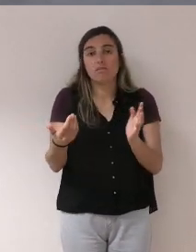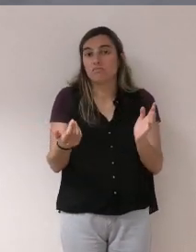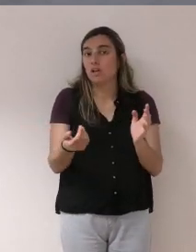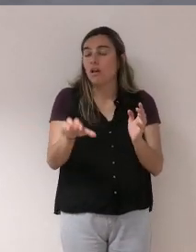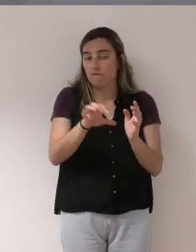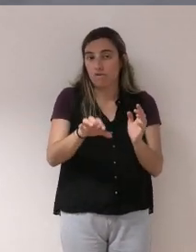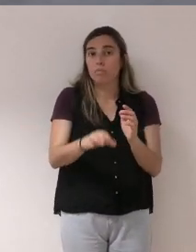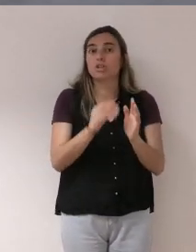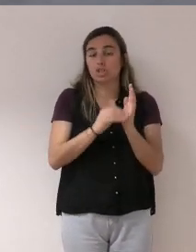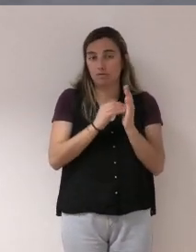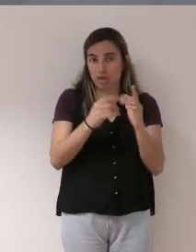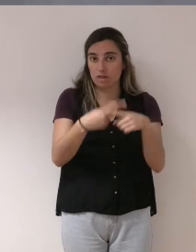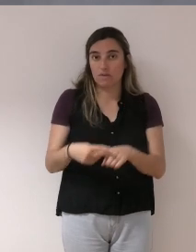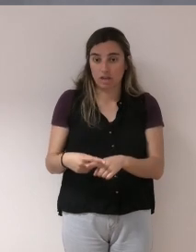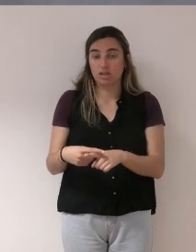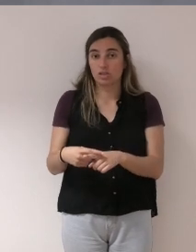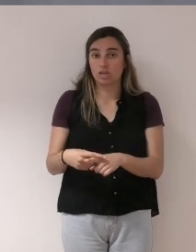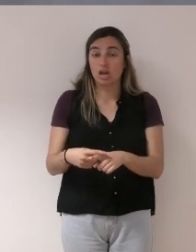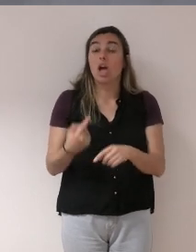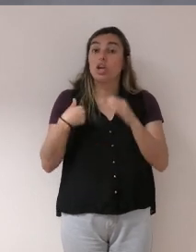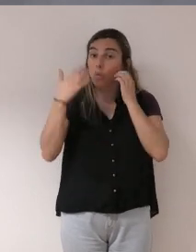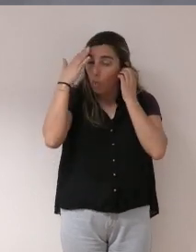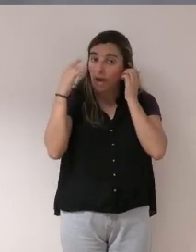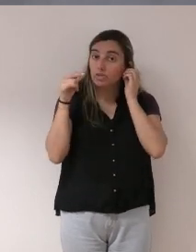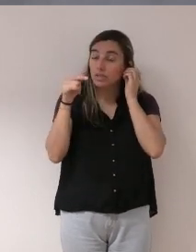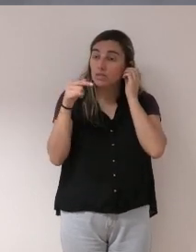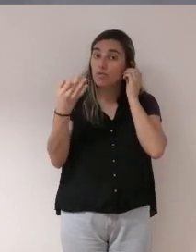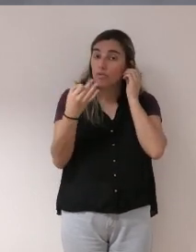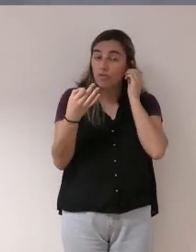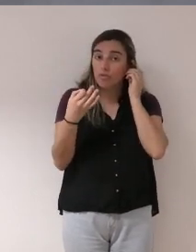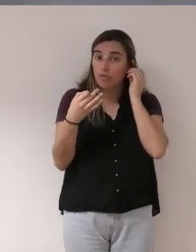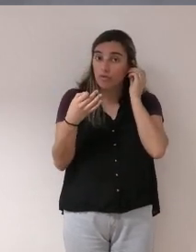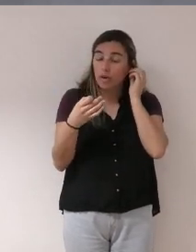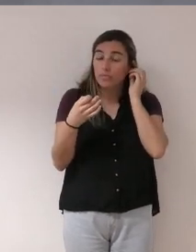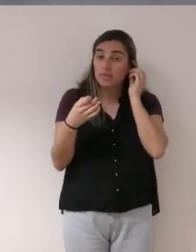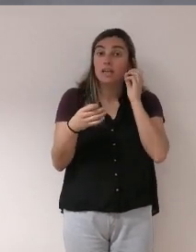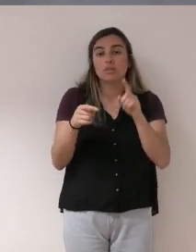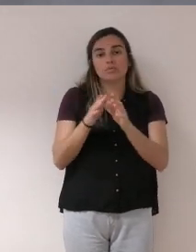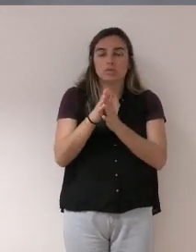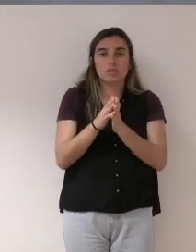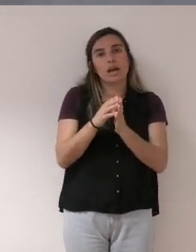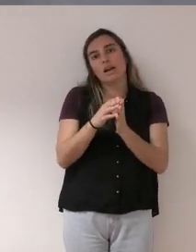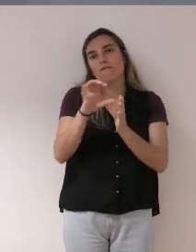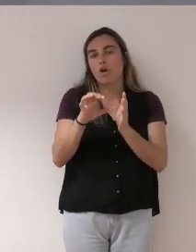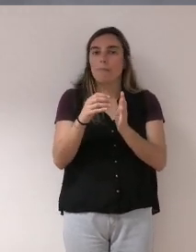opções de escrita? Eu acho que isso é que é, digamos assim, usando com todas as reservas o seu estilo, a sua marca, a sua